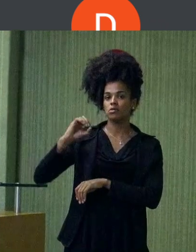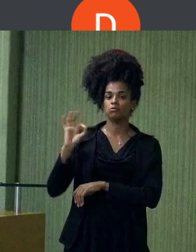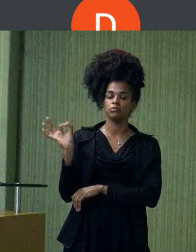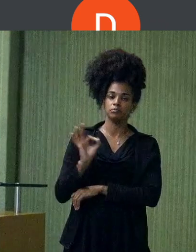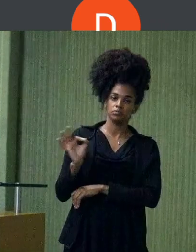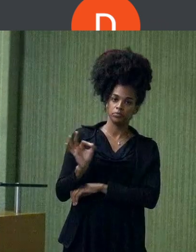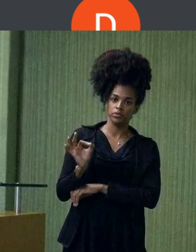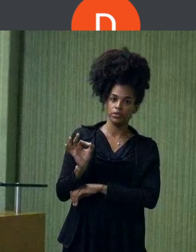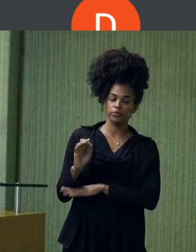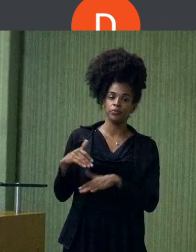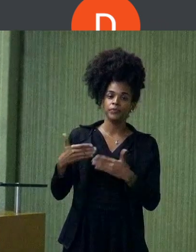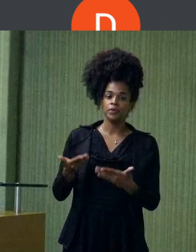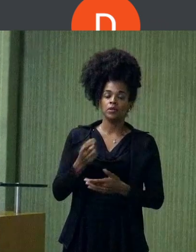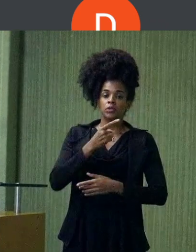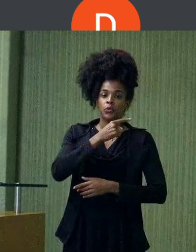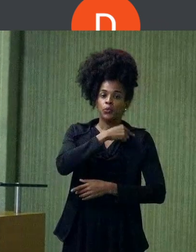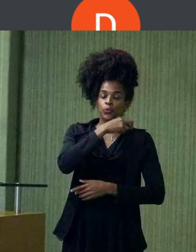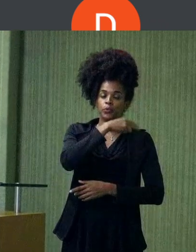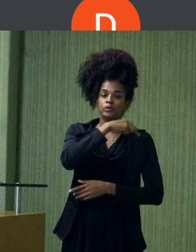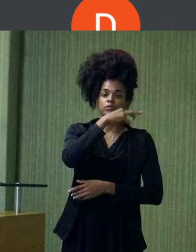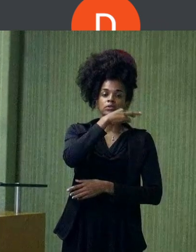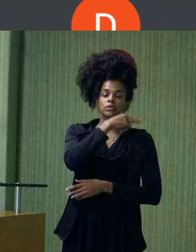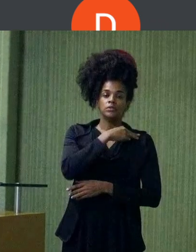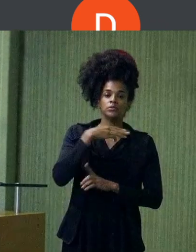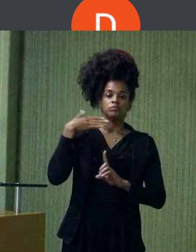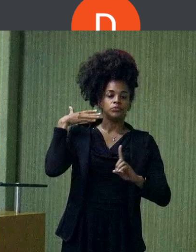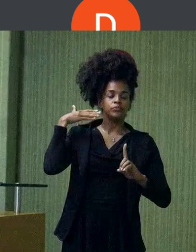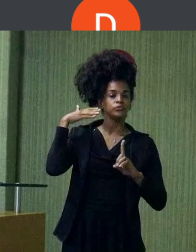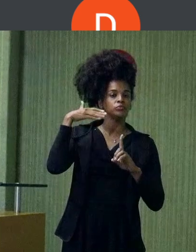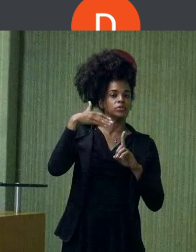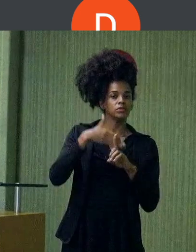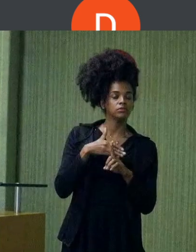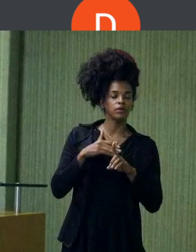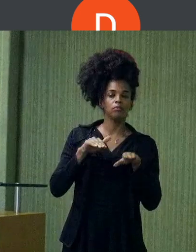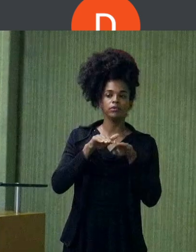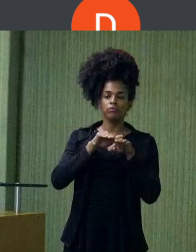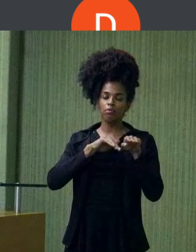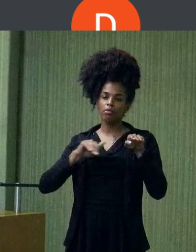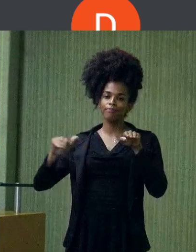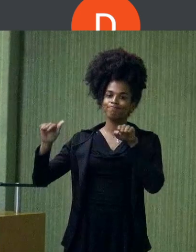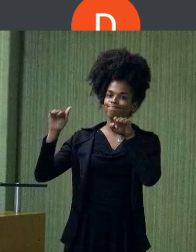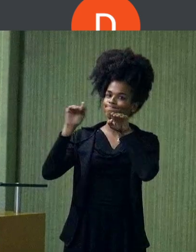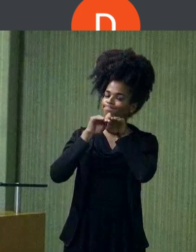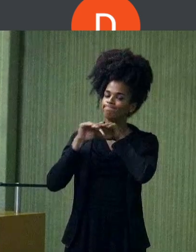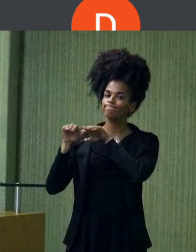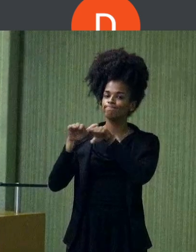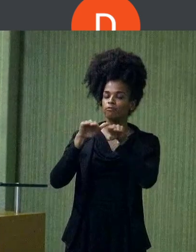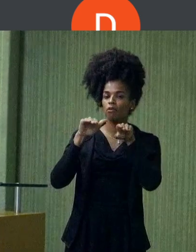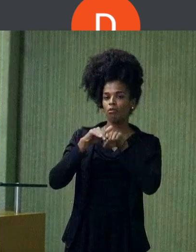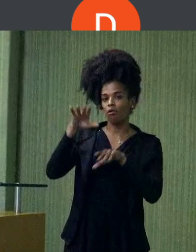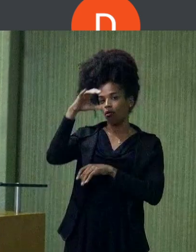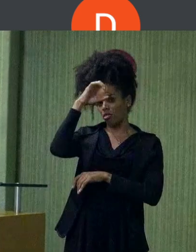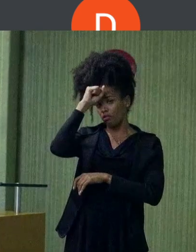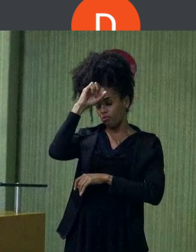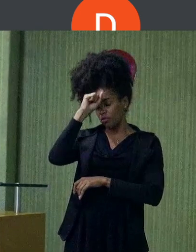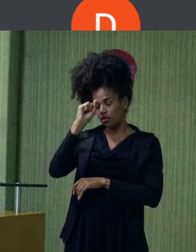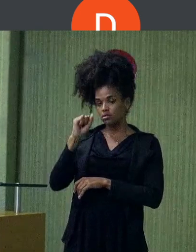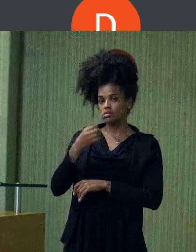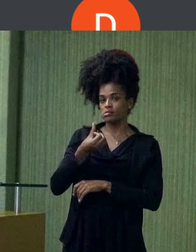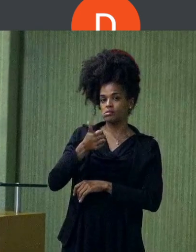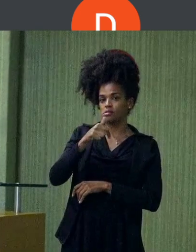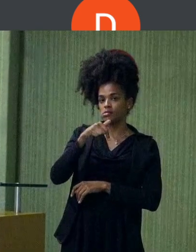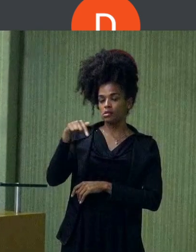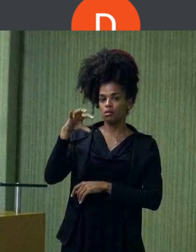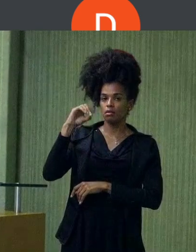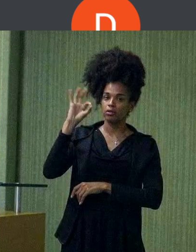E no caso do ensino médio né que se alcança o nível adequado de aprendizagem para no mínimo 60% dos Estudantes até o 5º